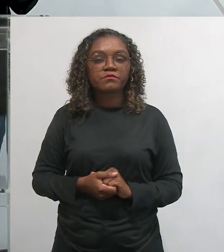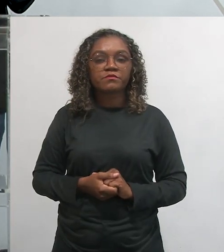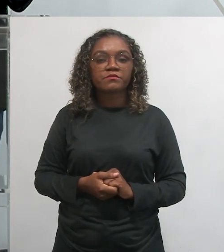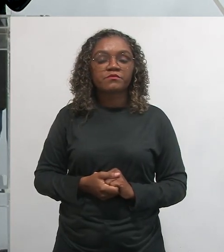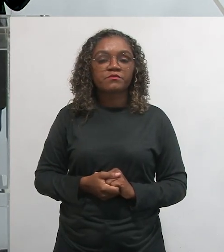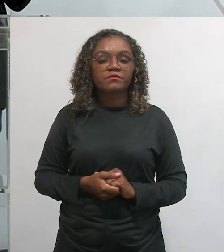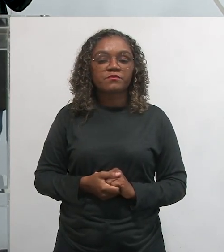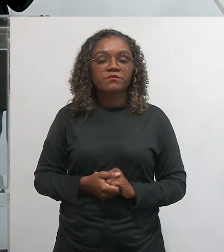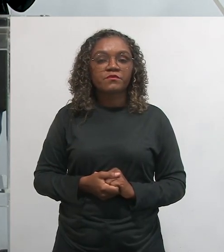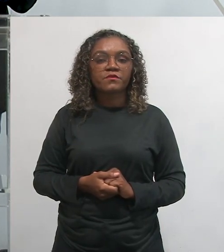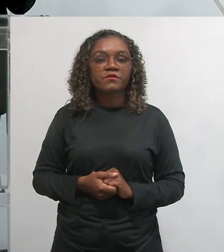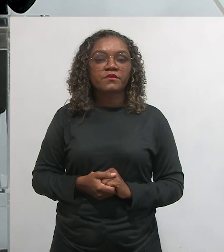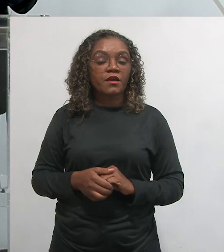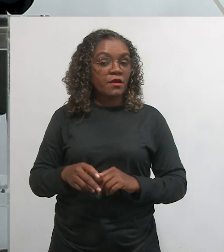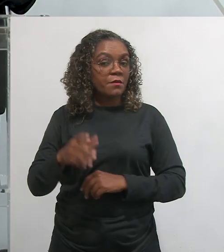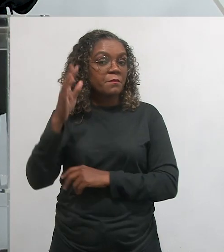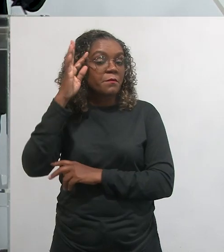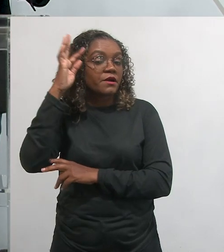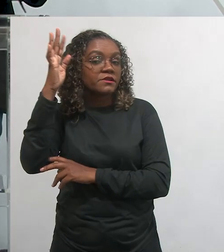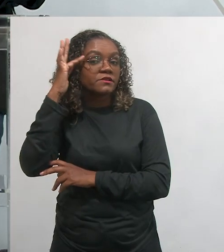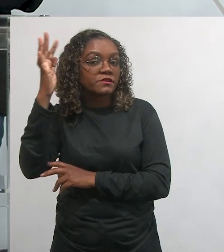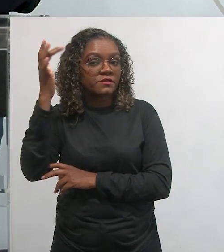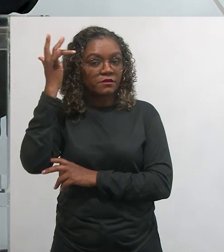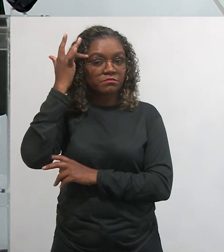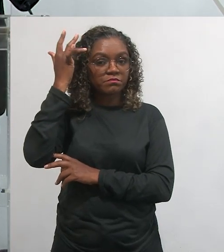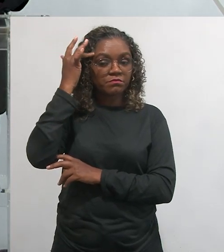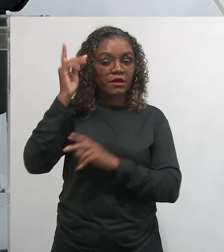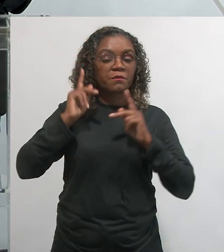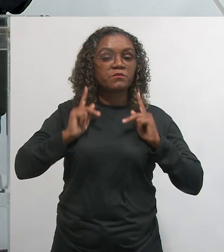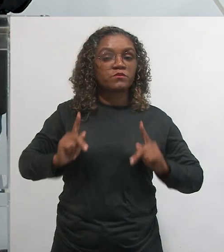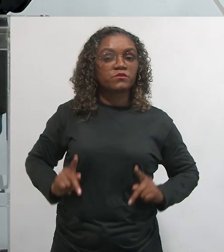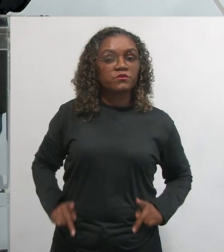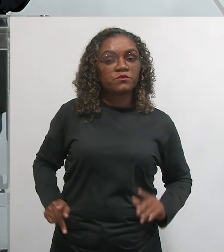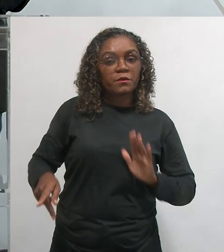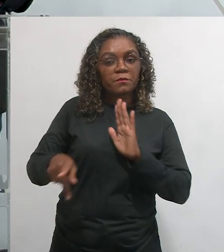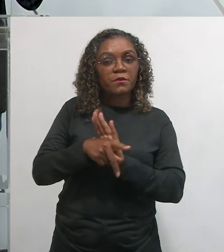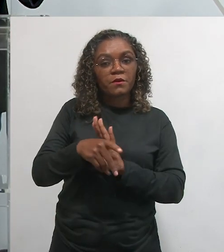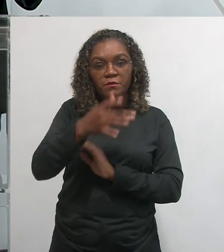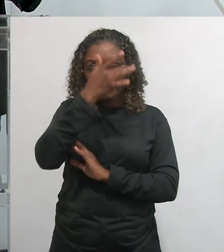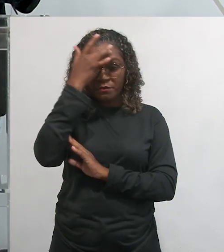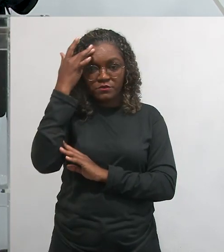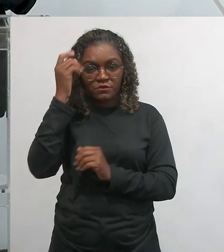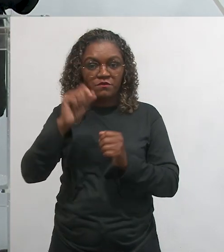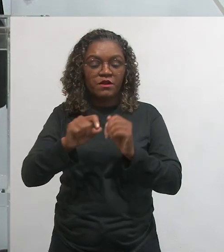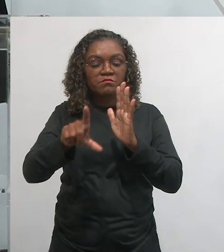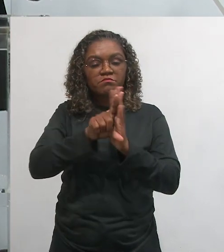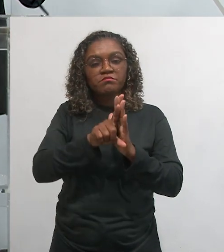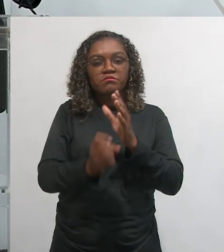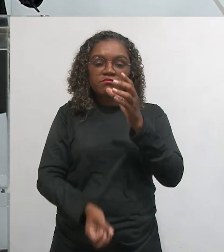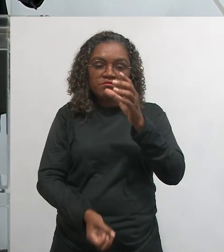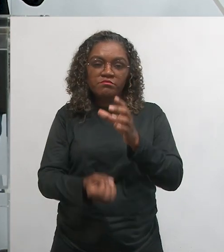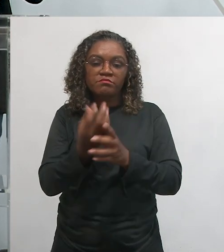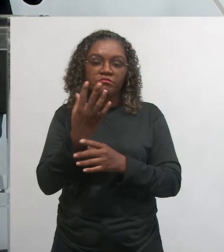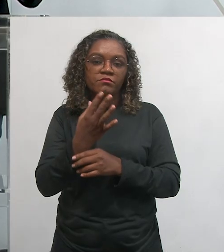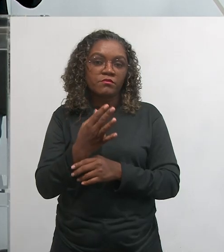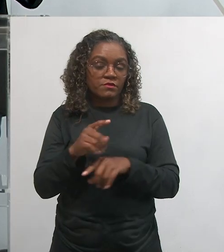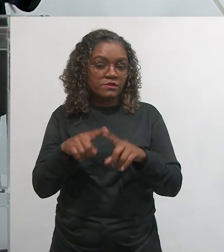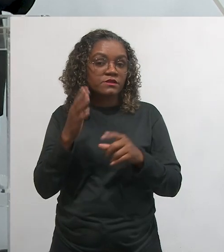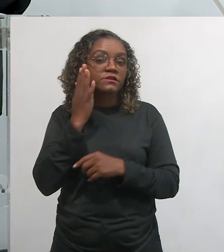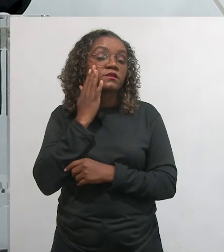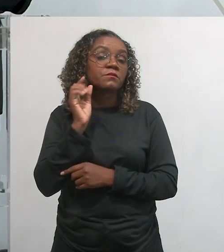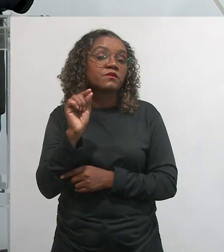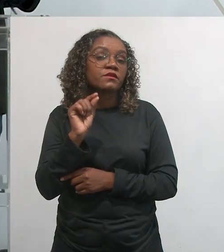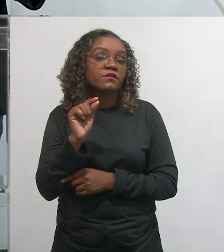Imagina a postura, né, de quem faz as leis. Então, jamais que aquela democracia que a maioria das